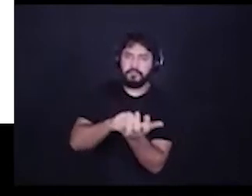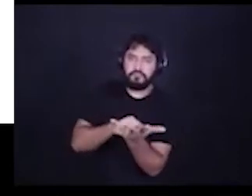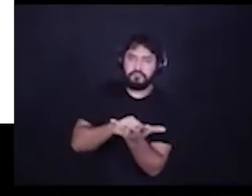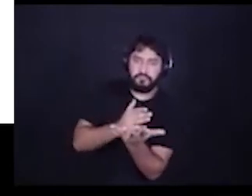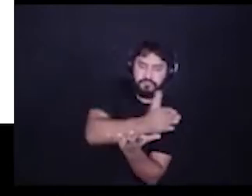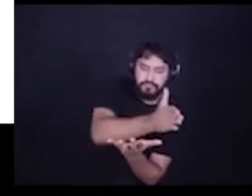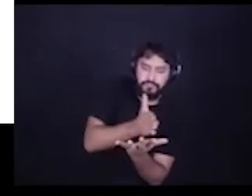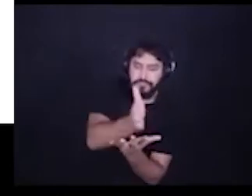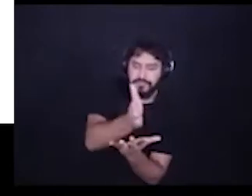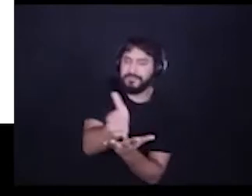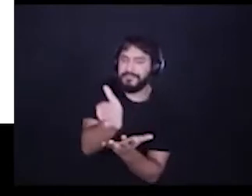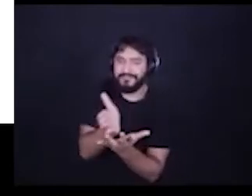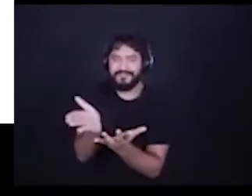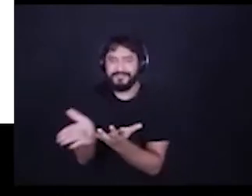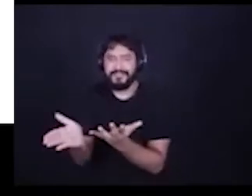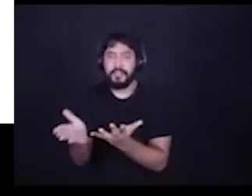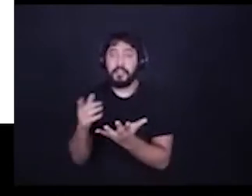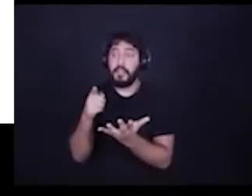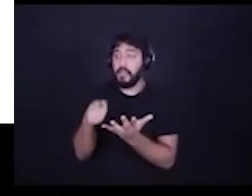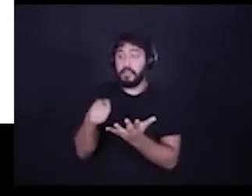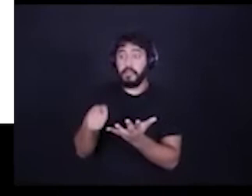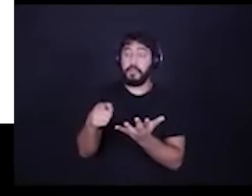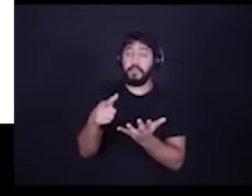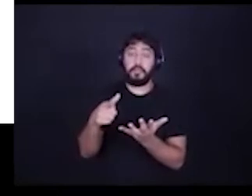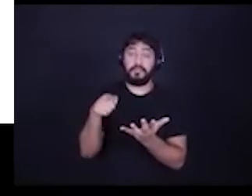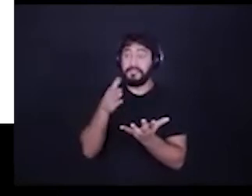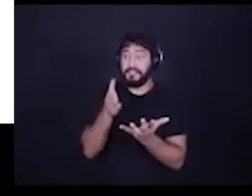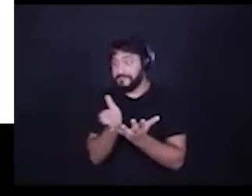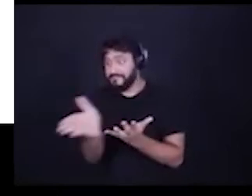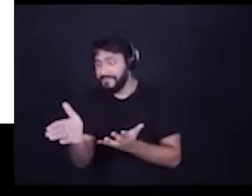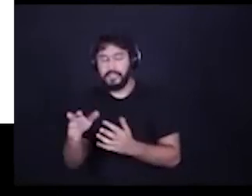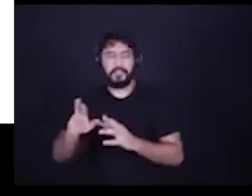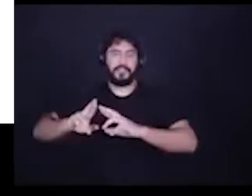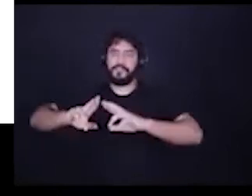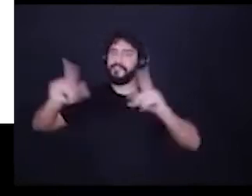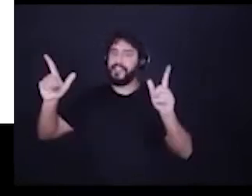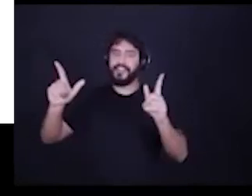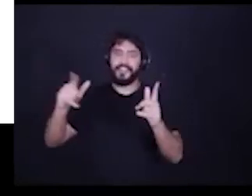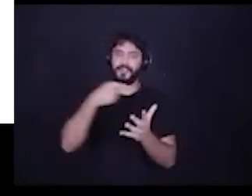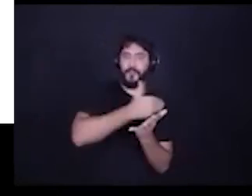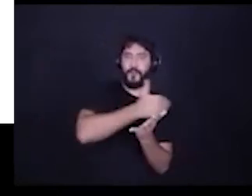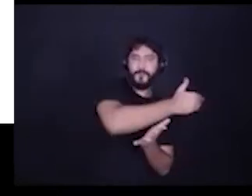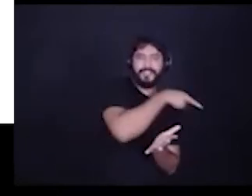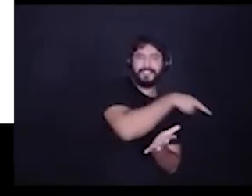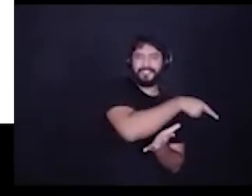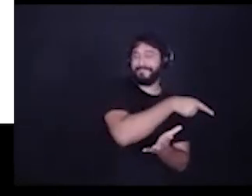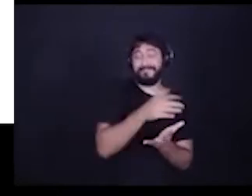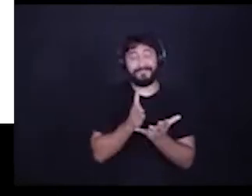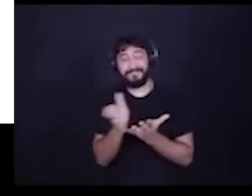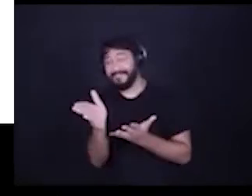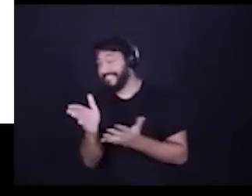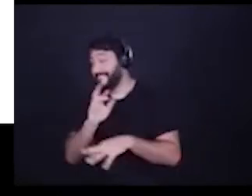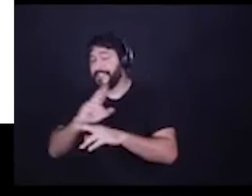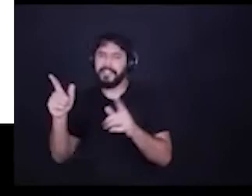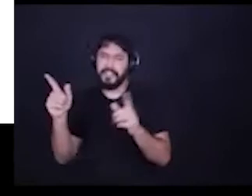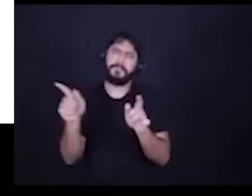muito particular e chego num lugar que é completamente diferente daquele que eu tinha partido. Então, acho que essa possibilidade também